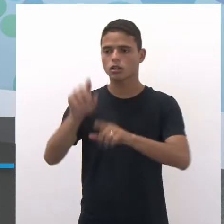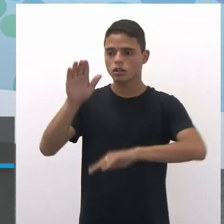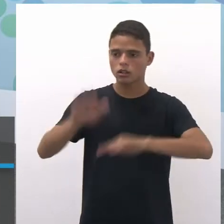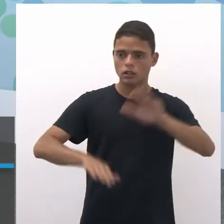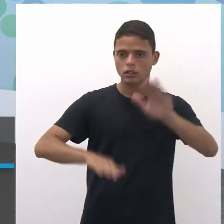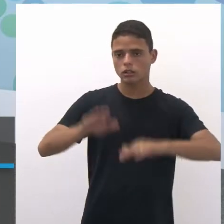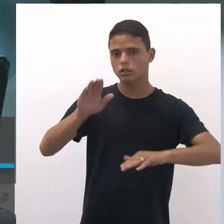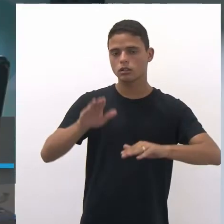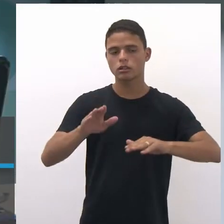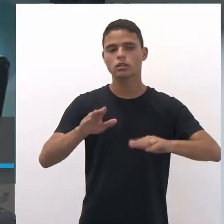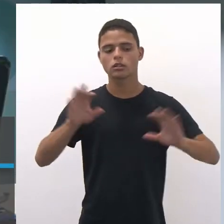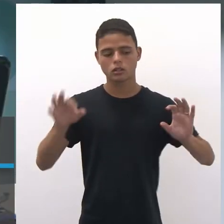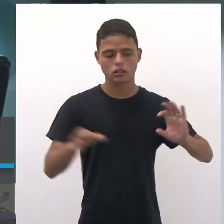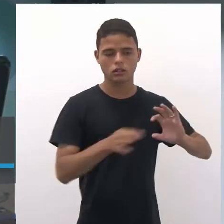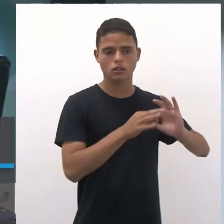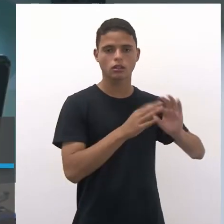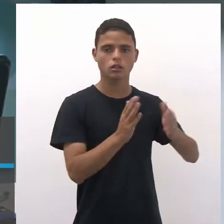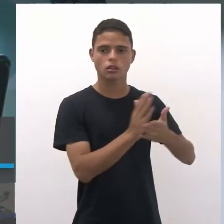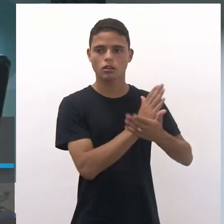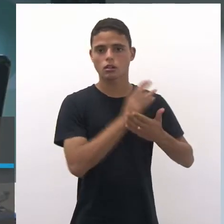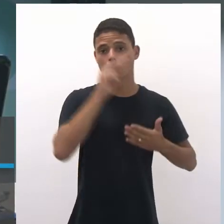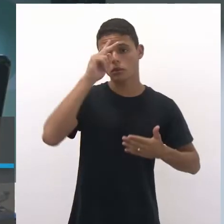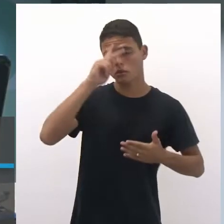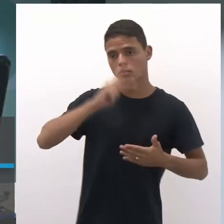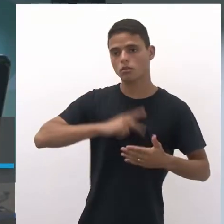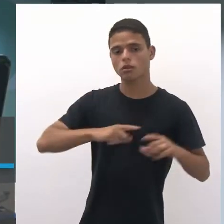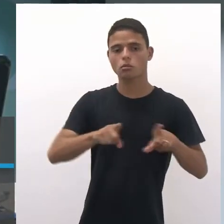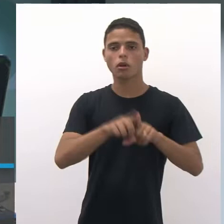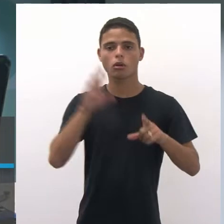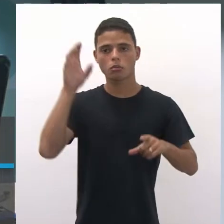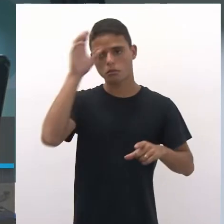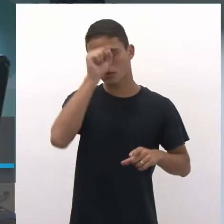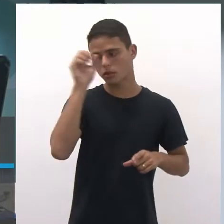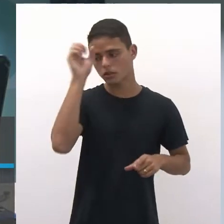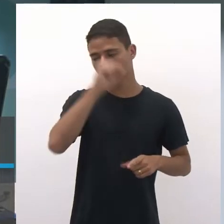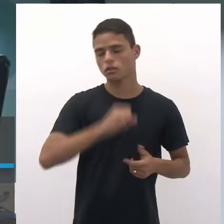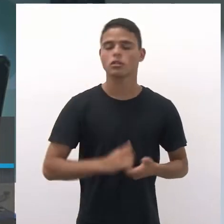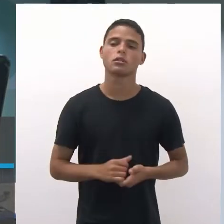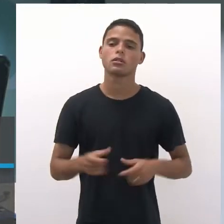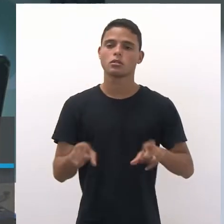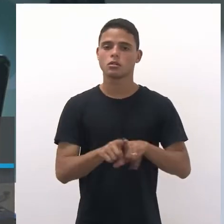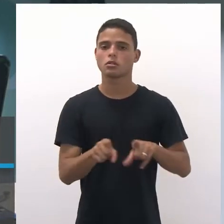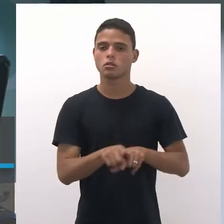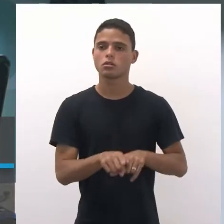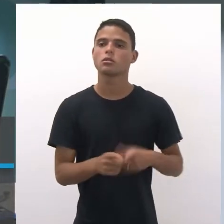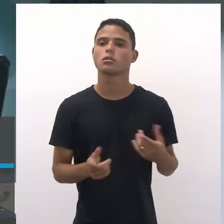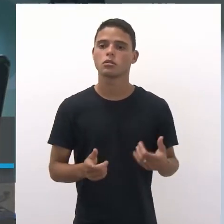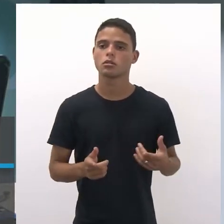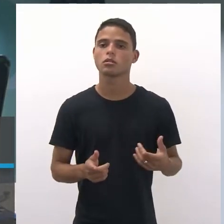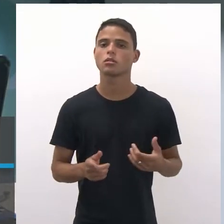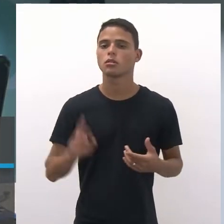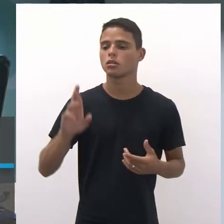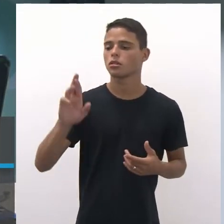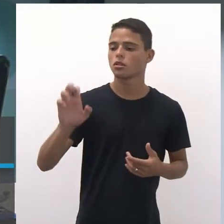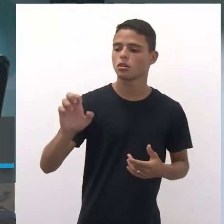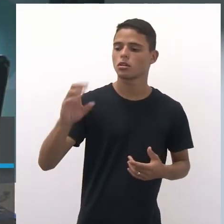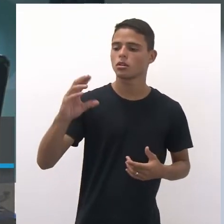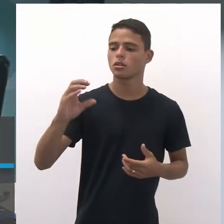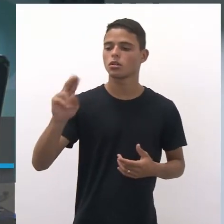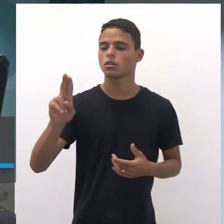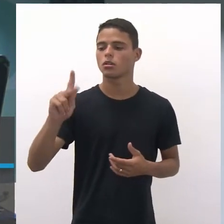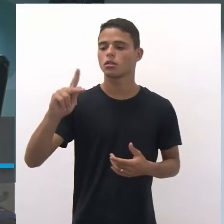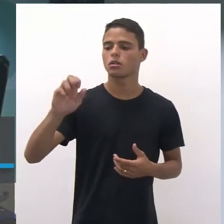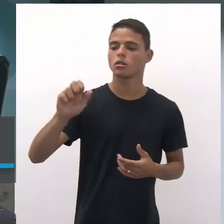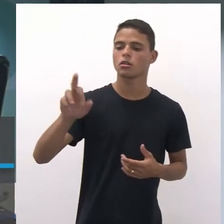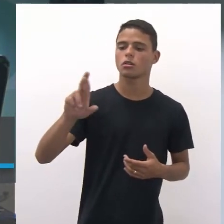com aprendizagem, e já me gerava, por exemplo, uma atividade como se fosse alguma coisa de recuperação, uma atividade